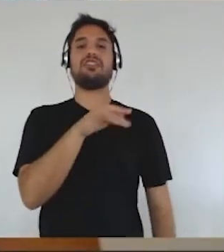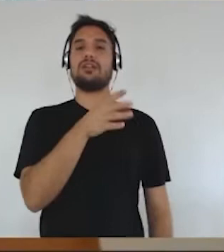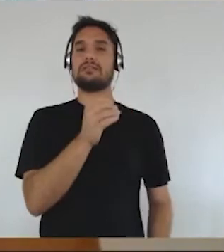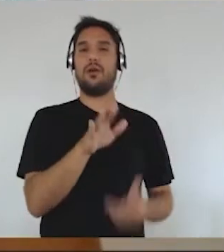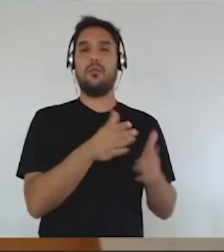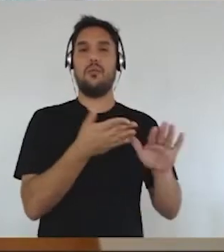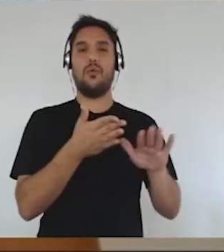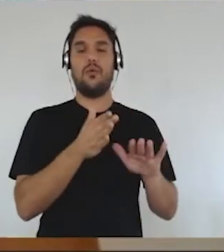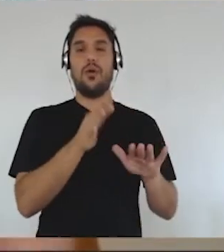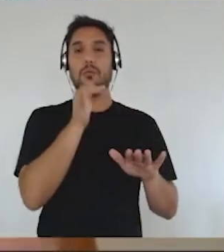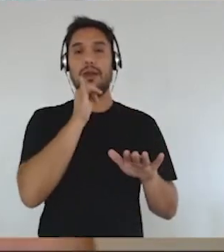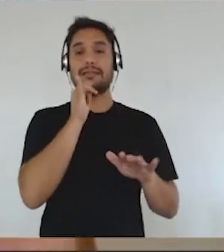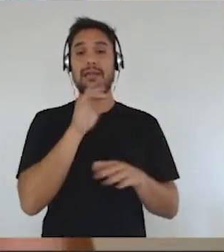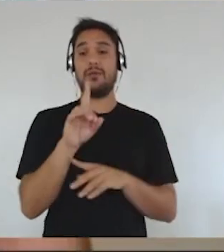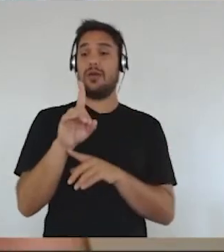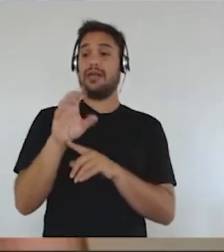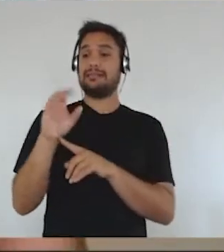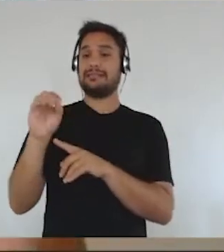cada 100 acordos